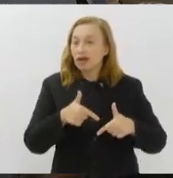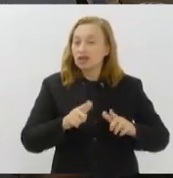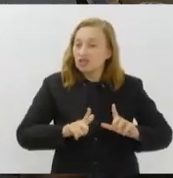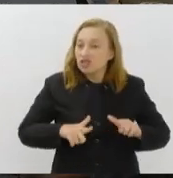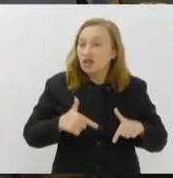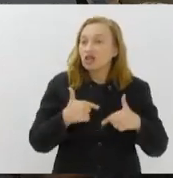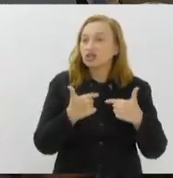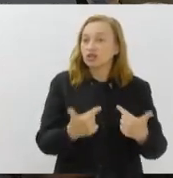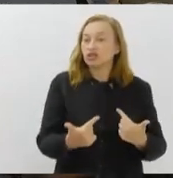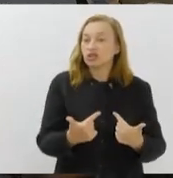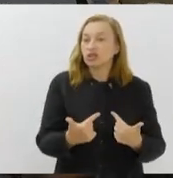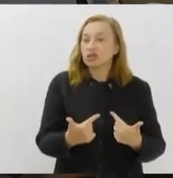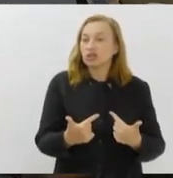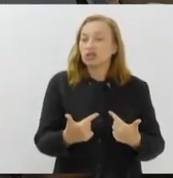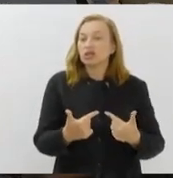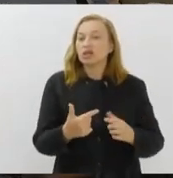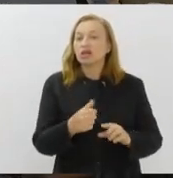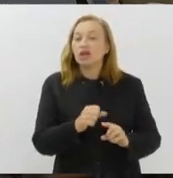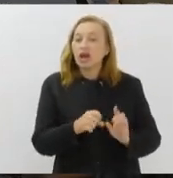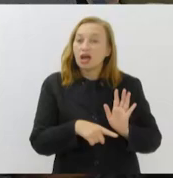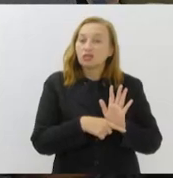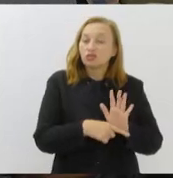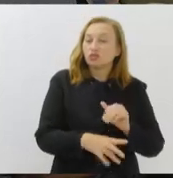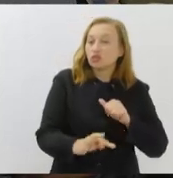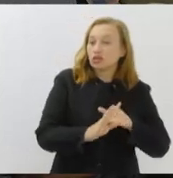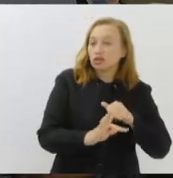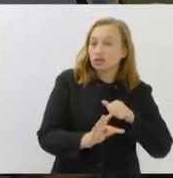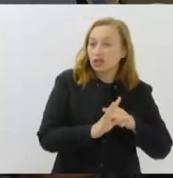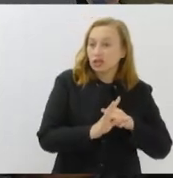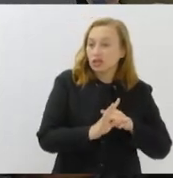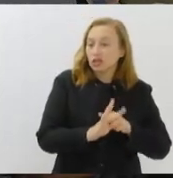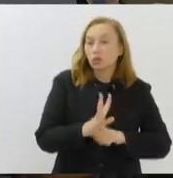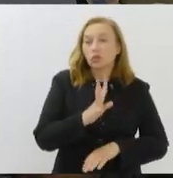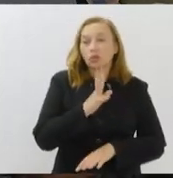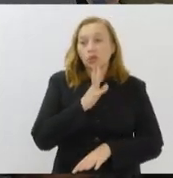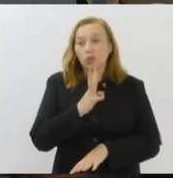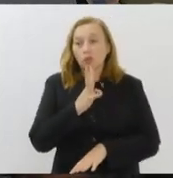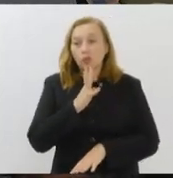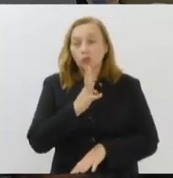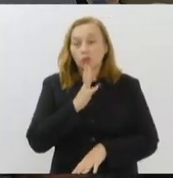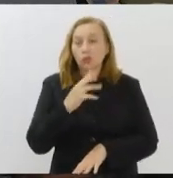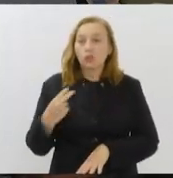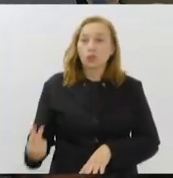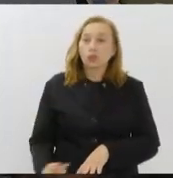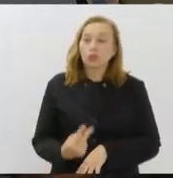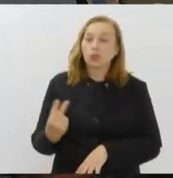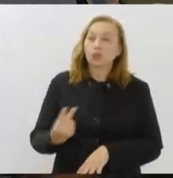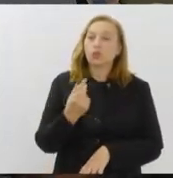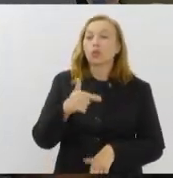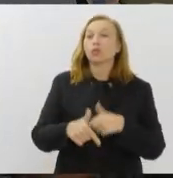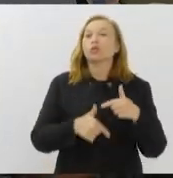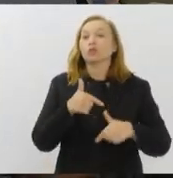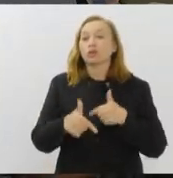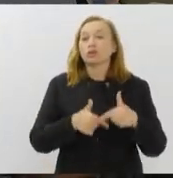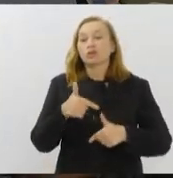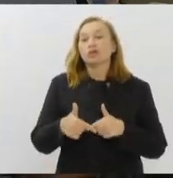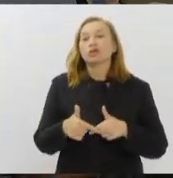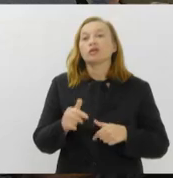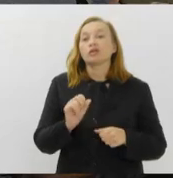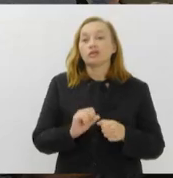equipamentos, assistência técnica, com o reconhecimento e a valorização do trabalho que